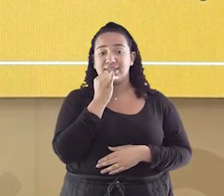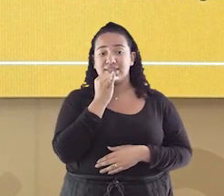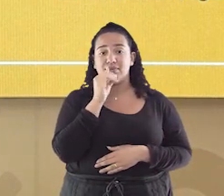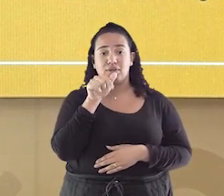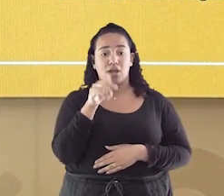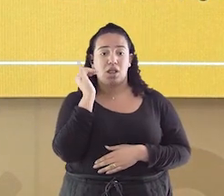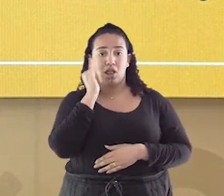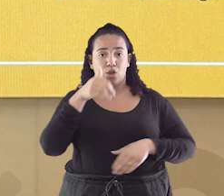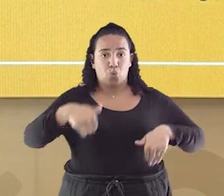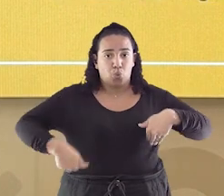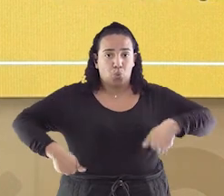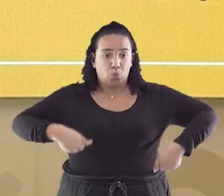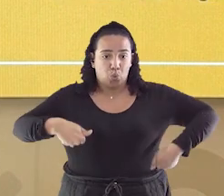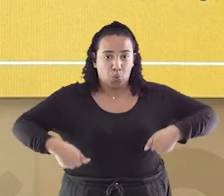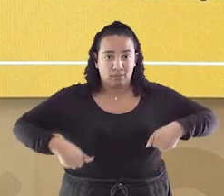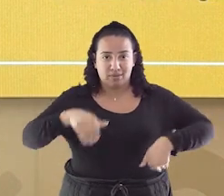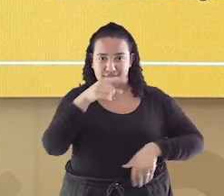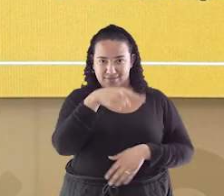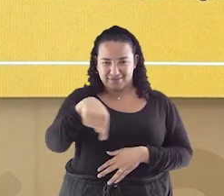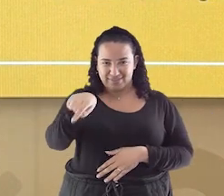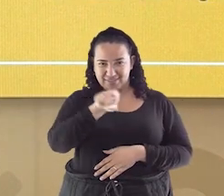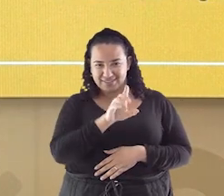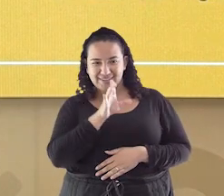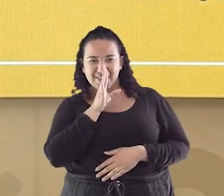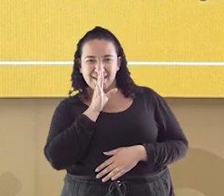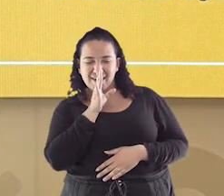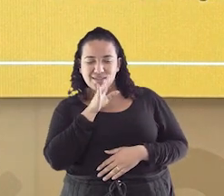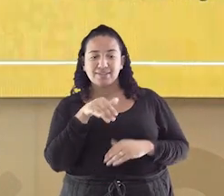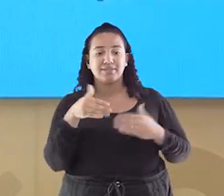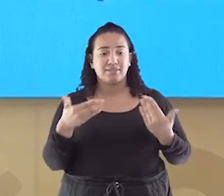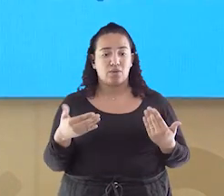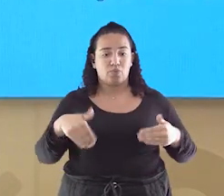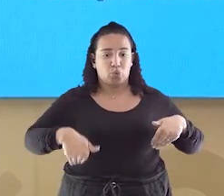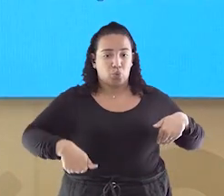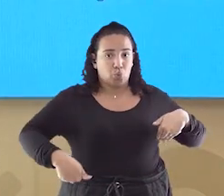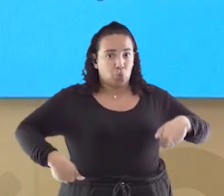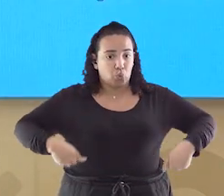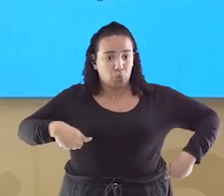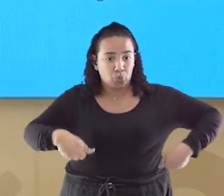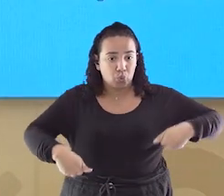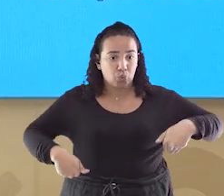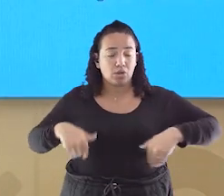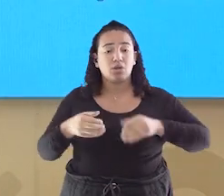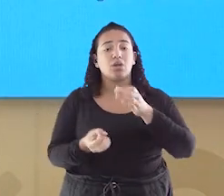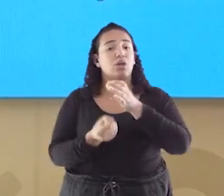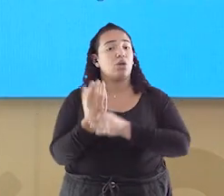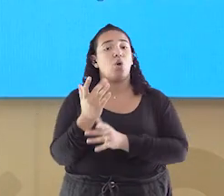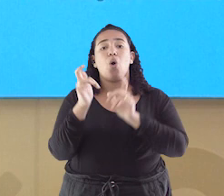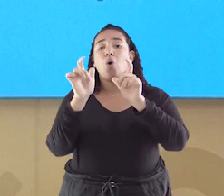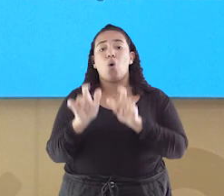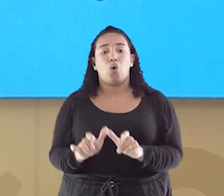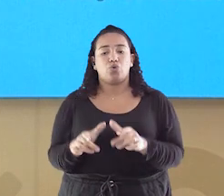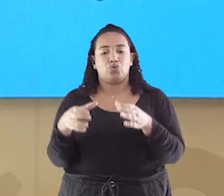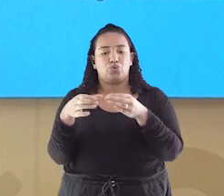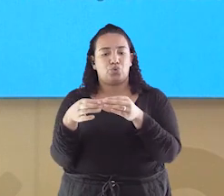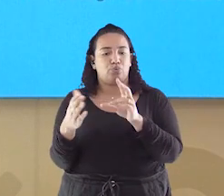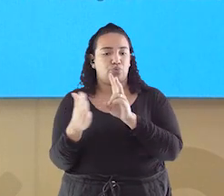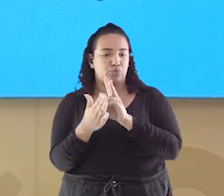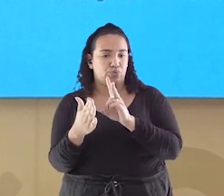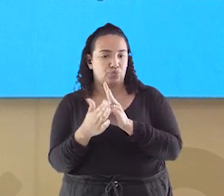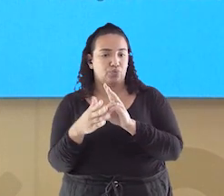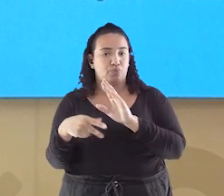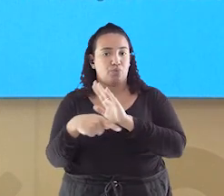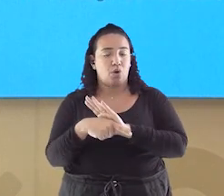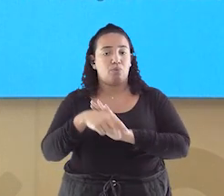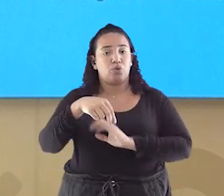lenda do Curupira. Vocês já ouviram falar dela? A lenda do Curupira tem origem nas tribos indígenas que